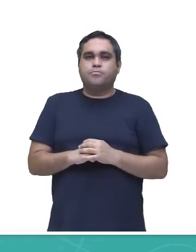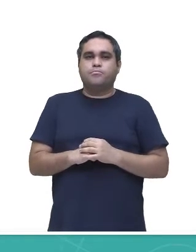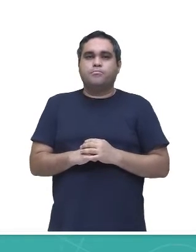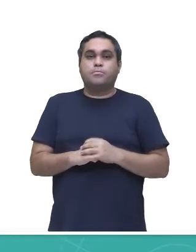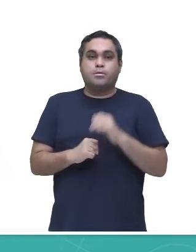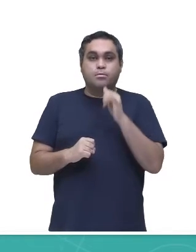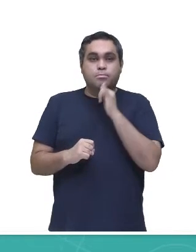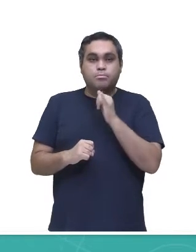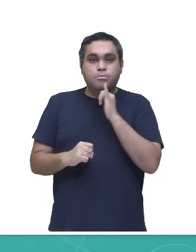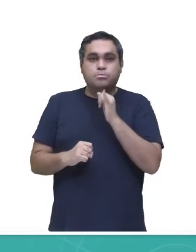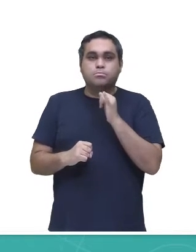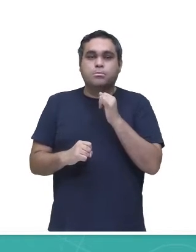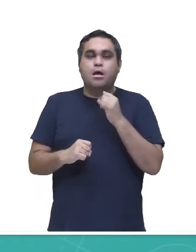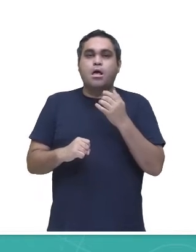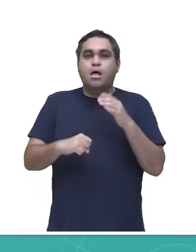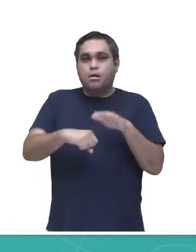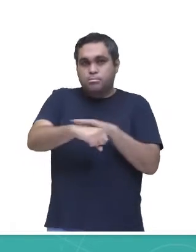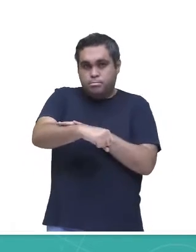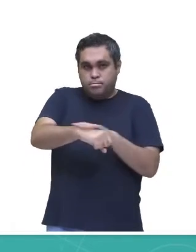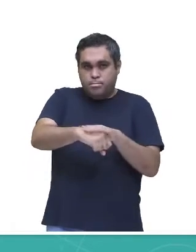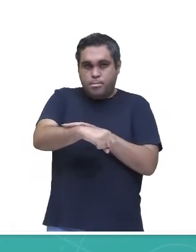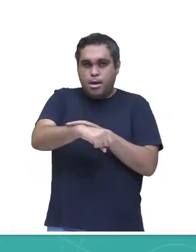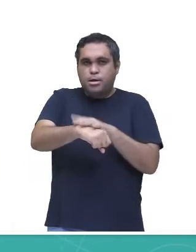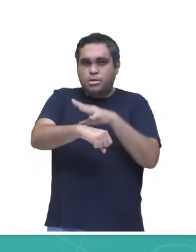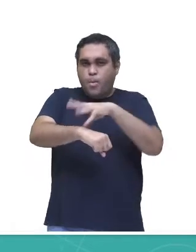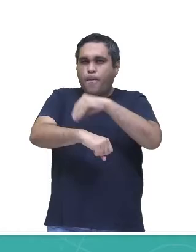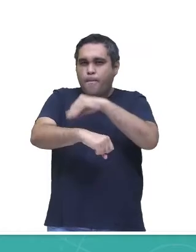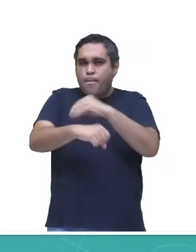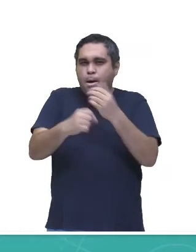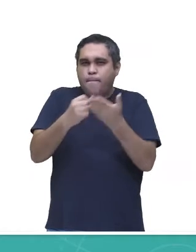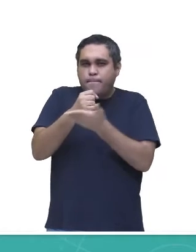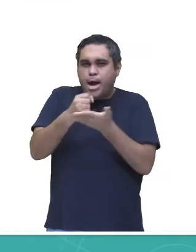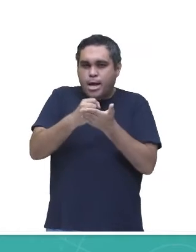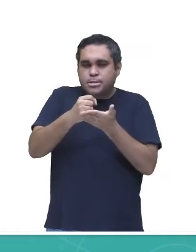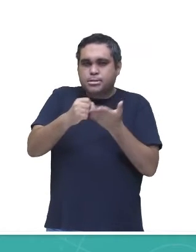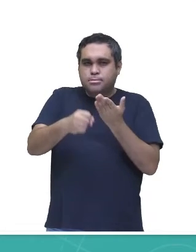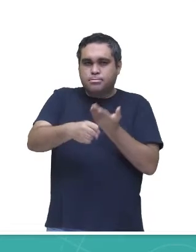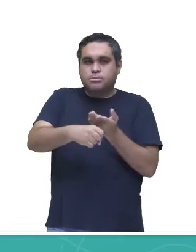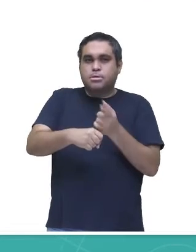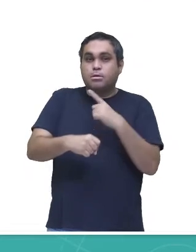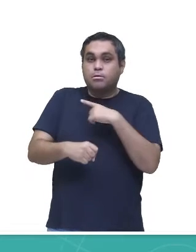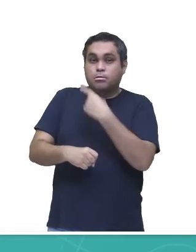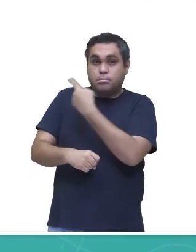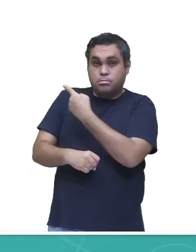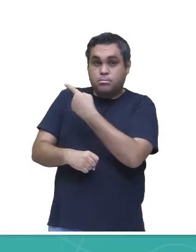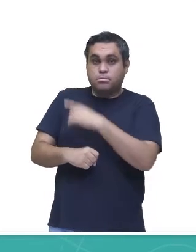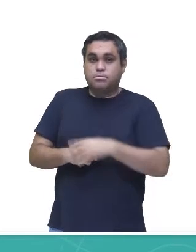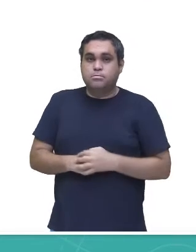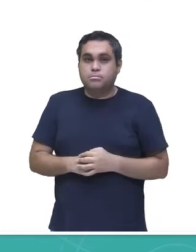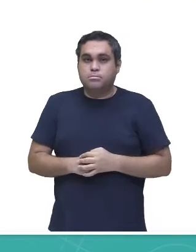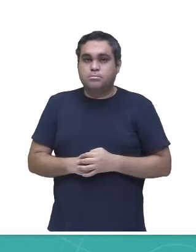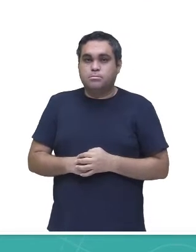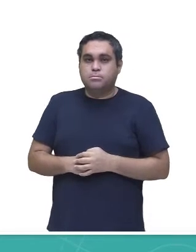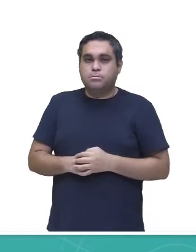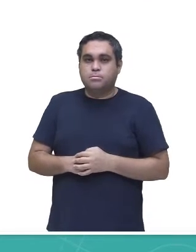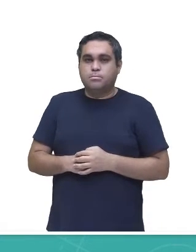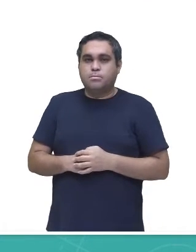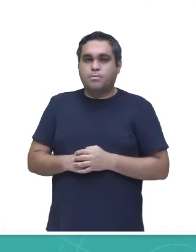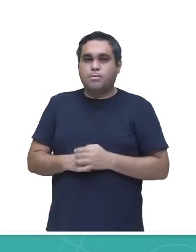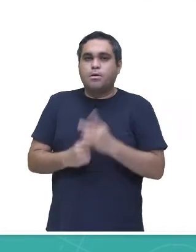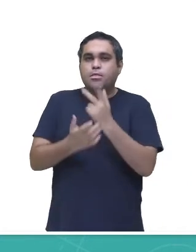lá, elas estão na base dos pelos, né? Como a gente está vendo, temos aqui, ó, a base de um pelo e bem aqui a